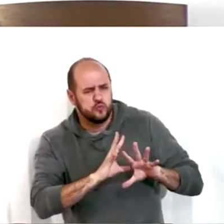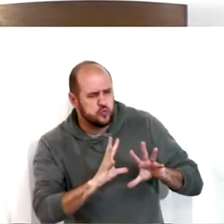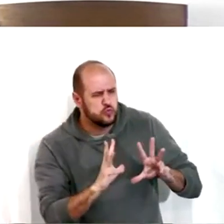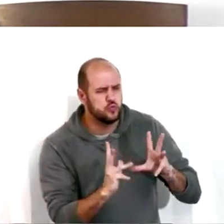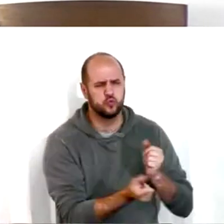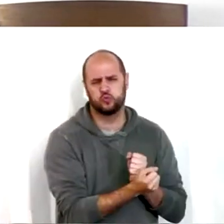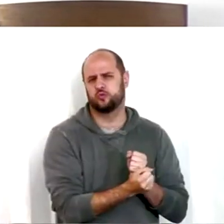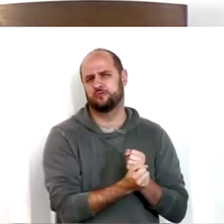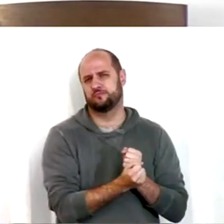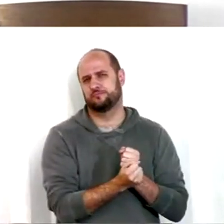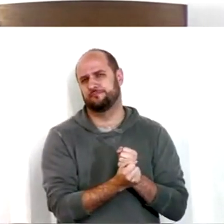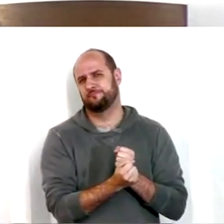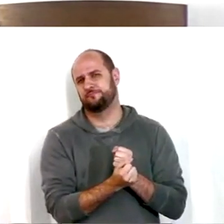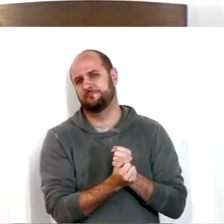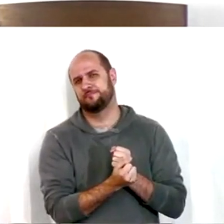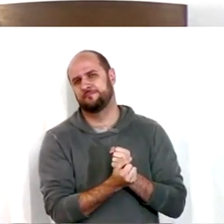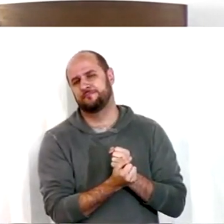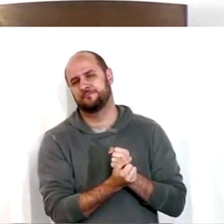de Deus.